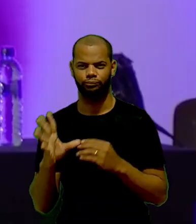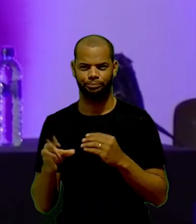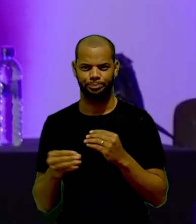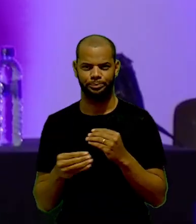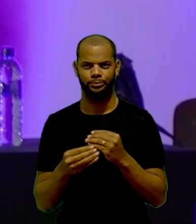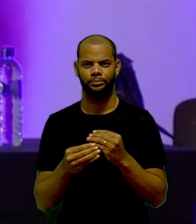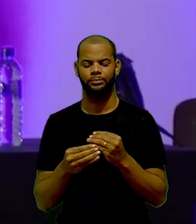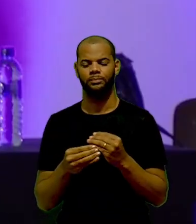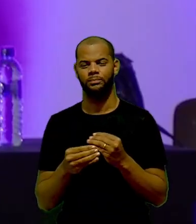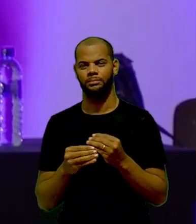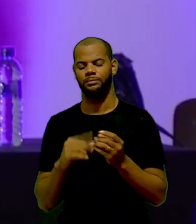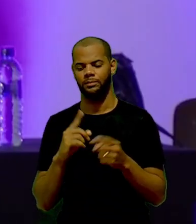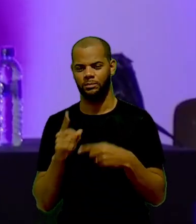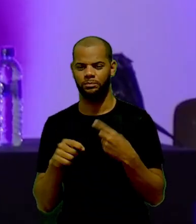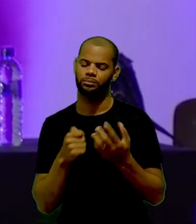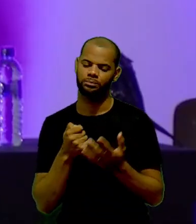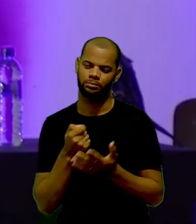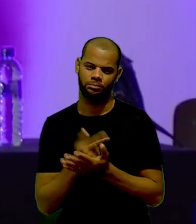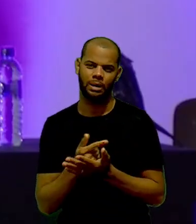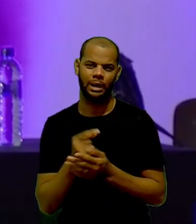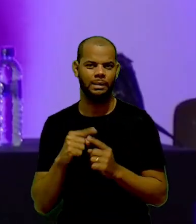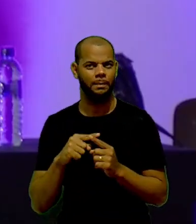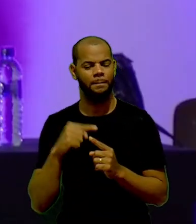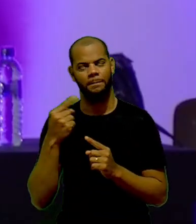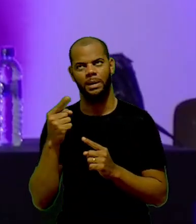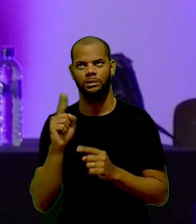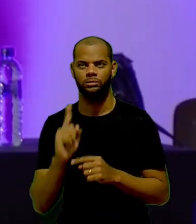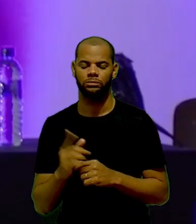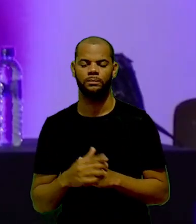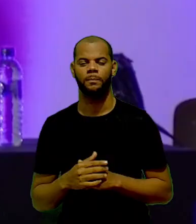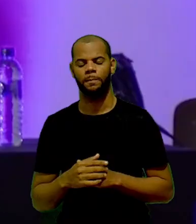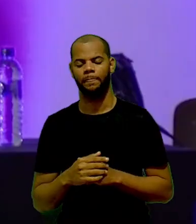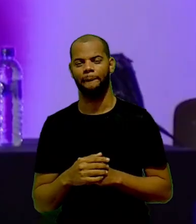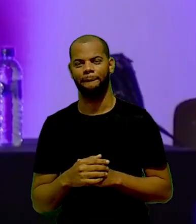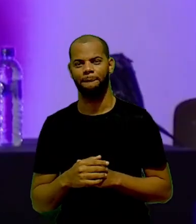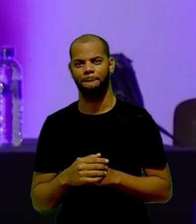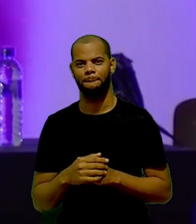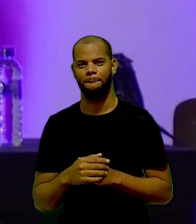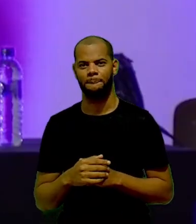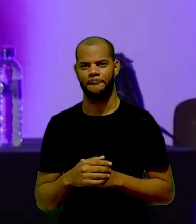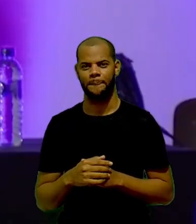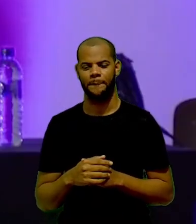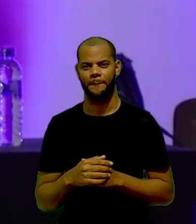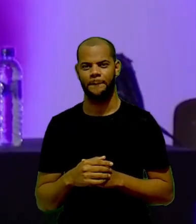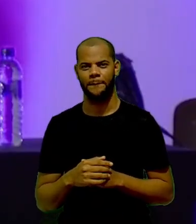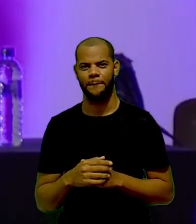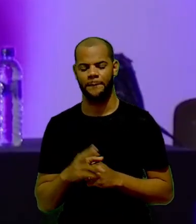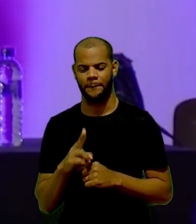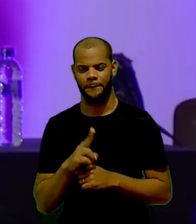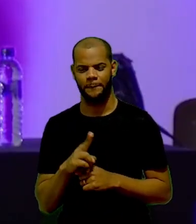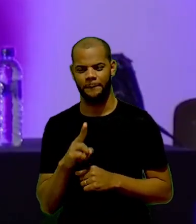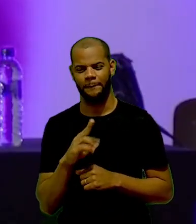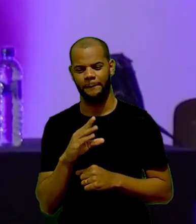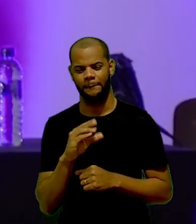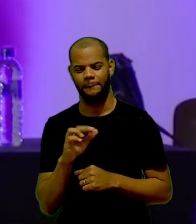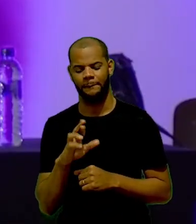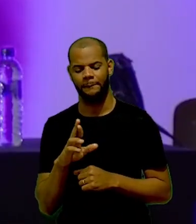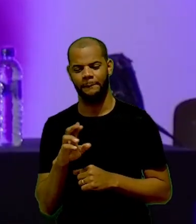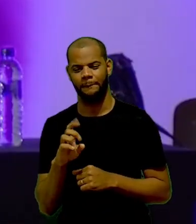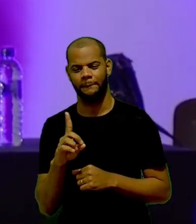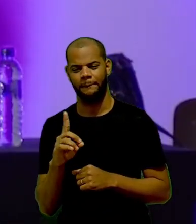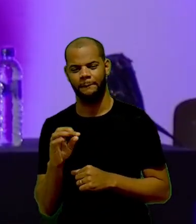da energia na rede da concessionária. E, a partir daí, começou a se gerar créditos de energia